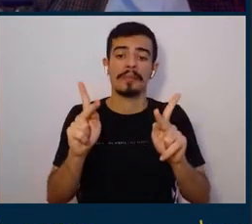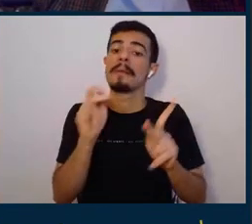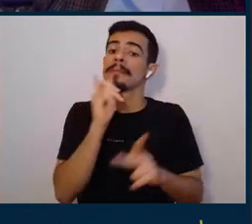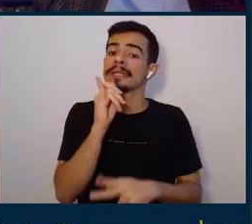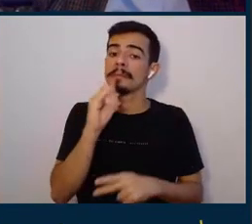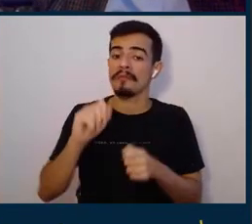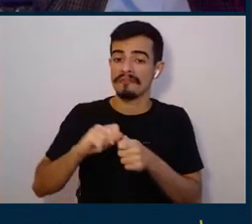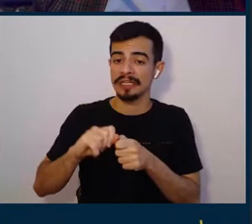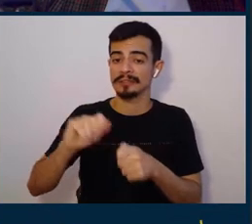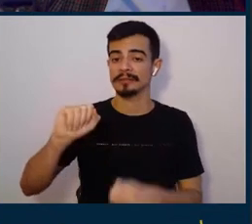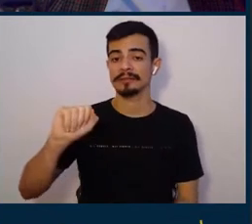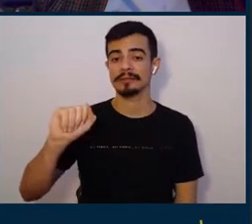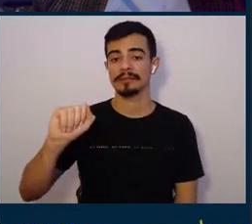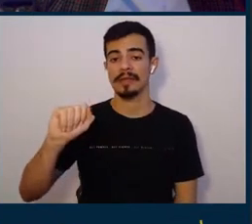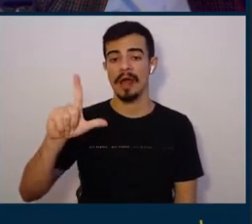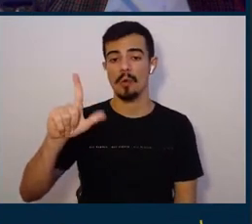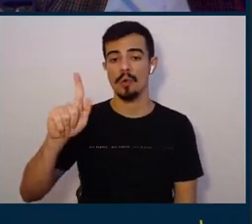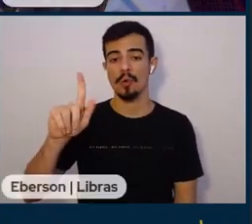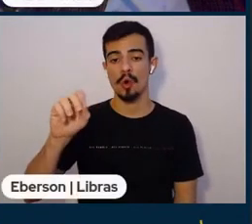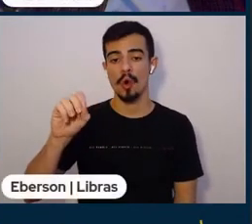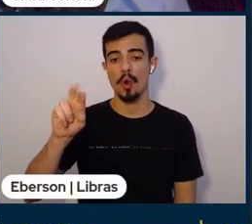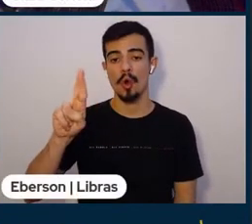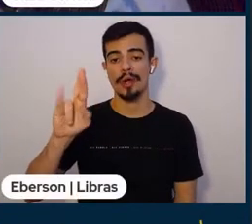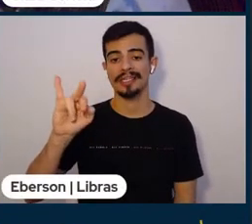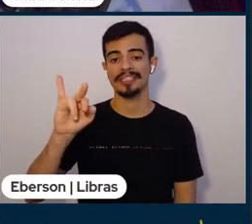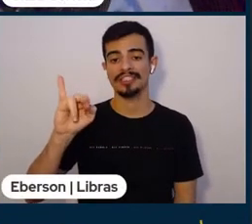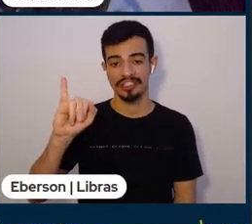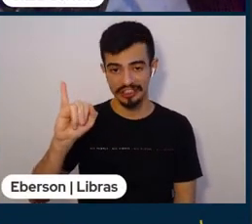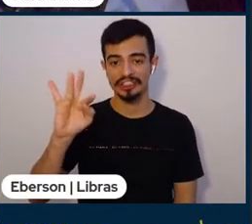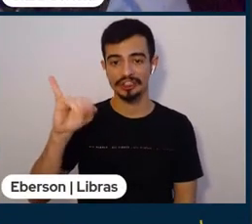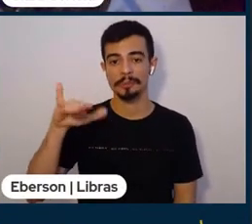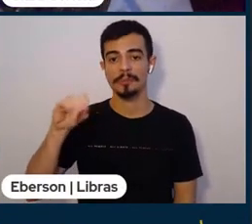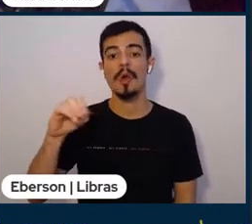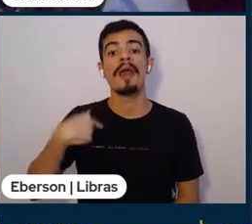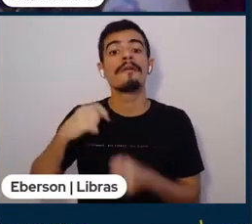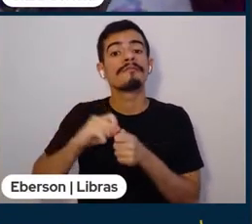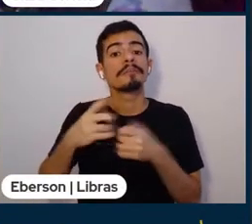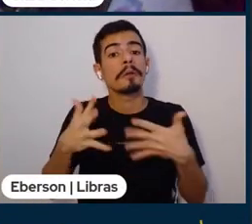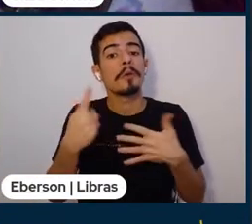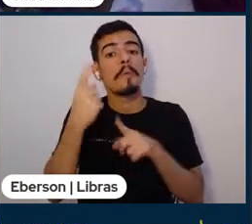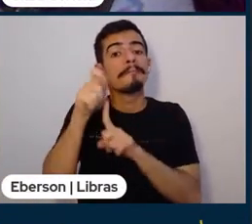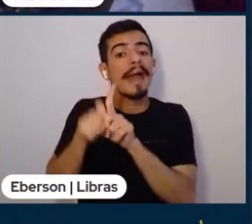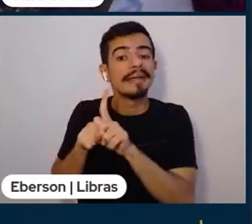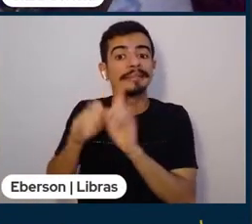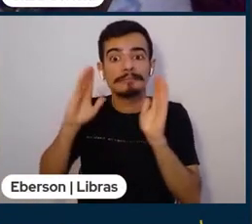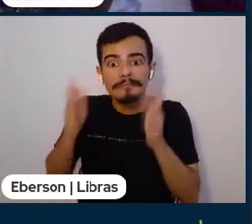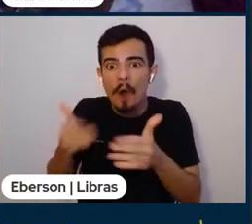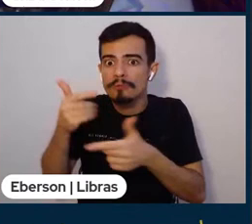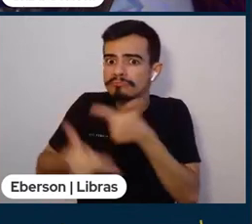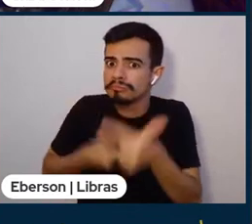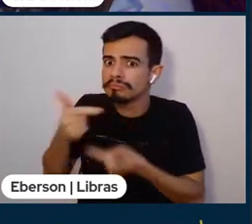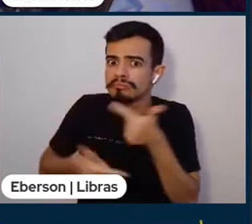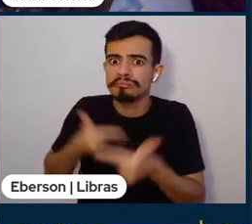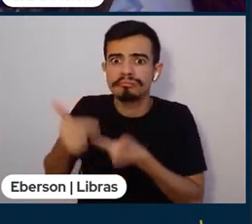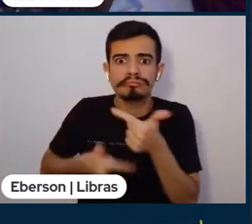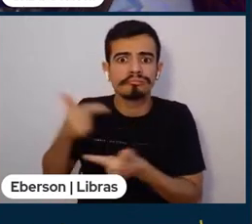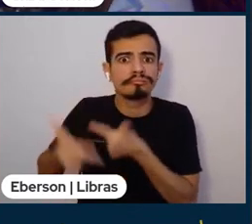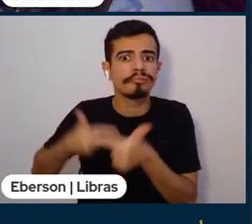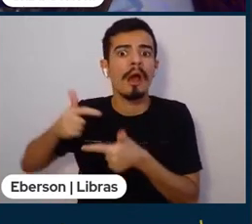não sei, eu acho quase um mês fazendo ele. Não só fazendo isso, é claro, né? Fazendo outras coisas. Mas eu fiquei um mês para terminar